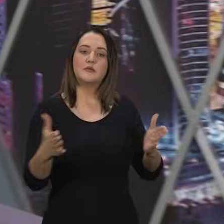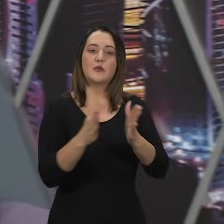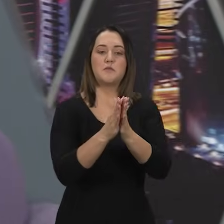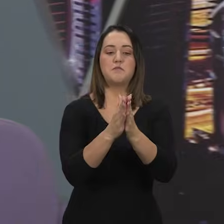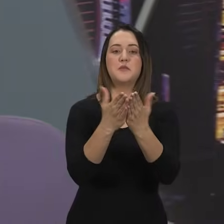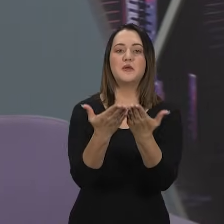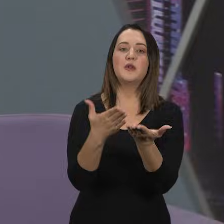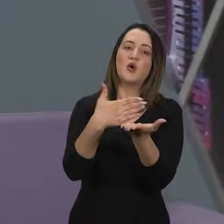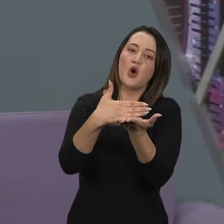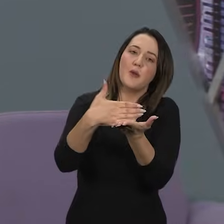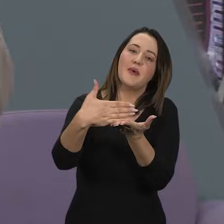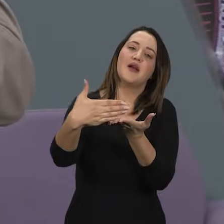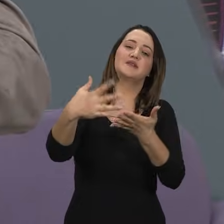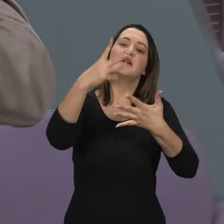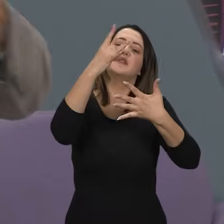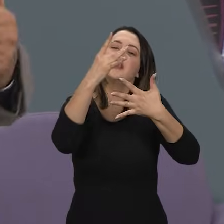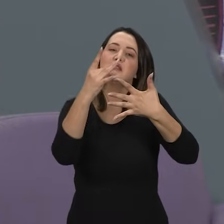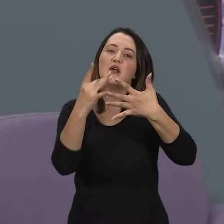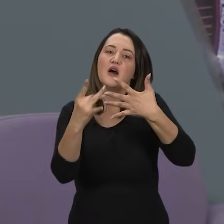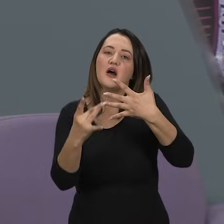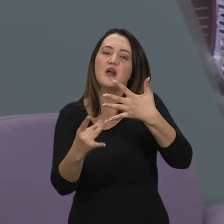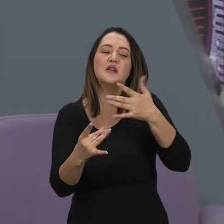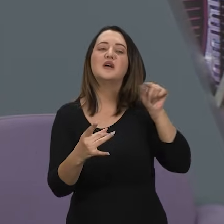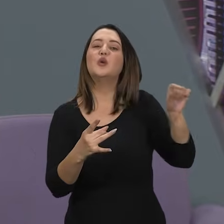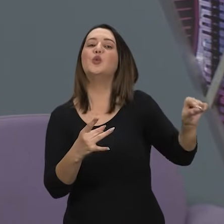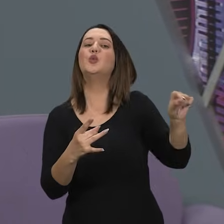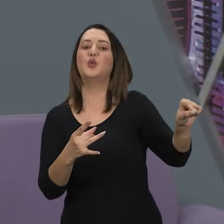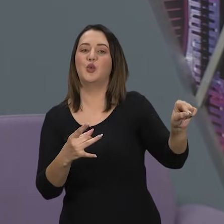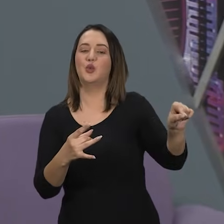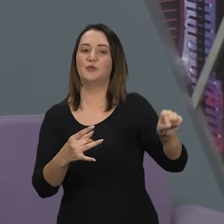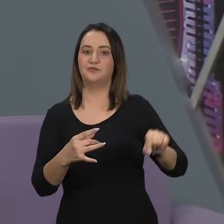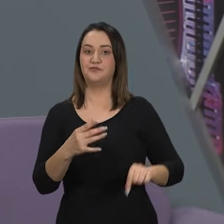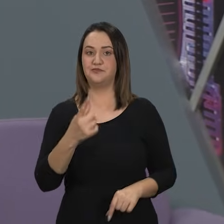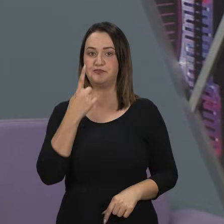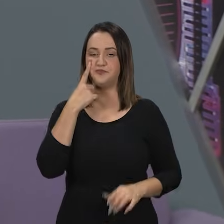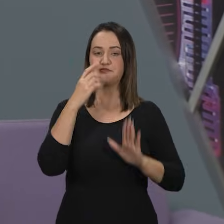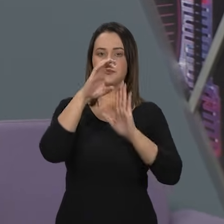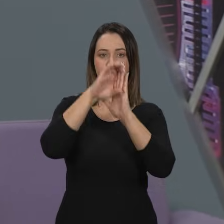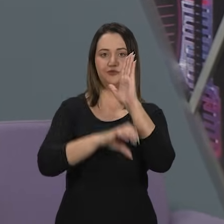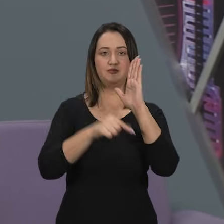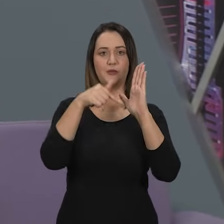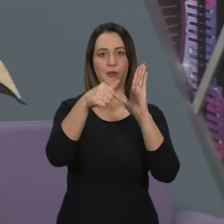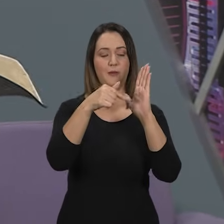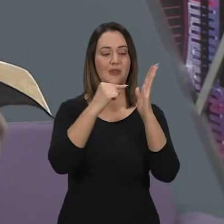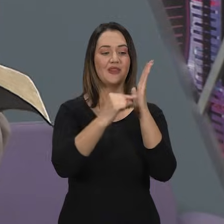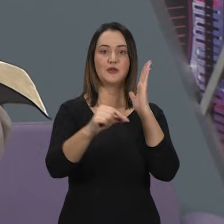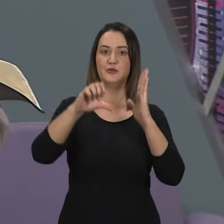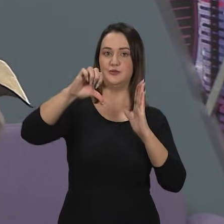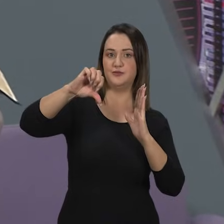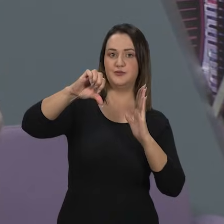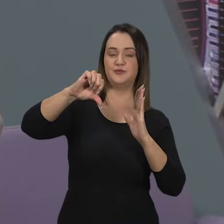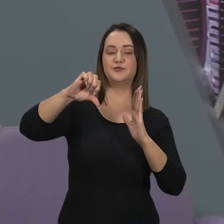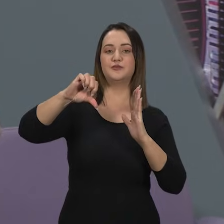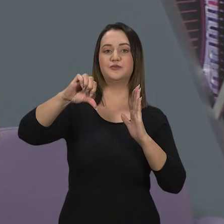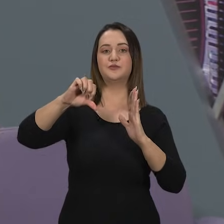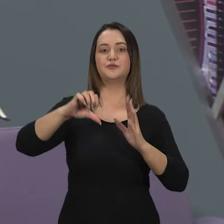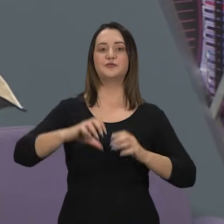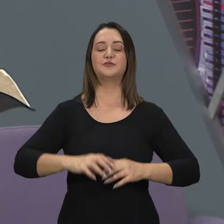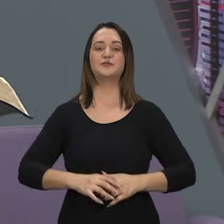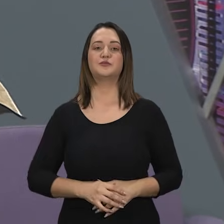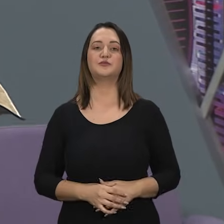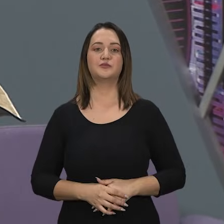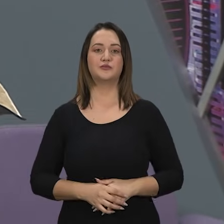a Bíblia começa a revelar agora detalhes sobre o 4º animal. Veja só o que diz Daniel 7, versículo